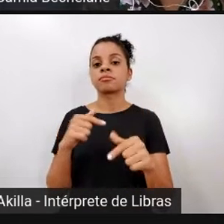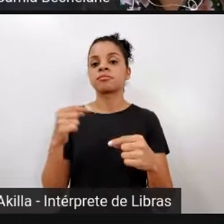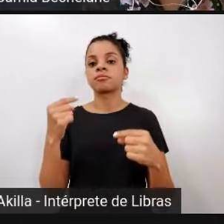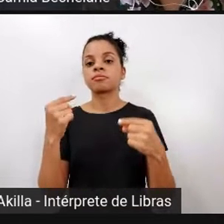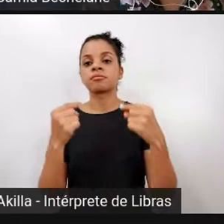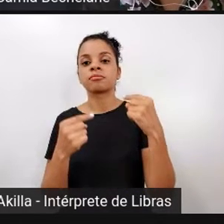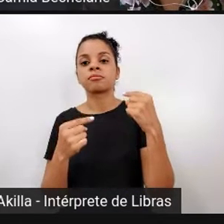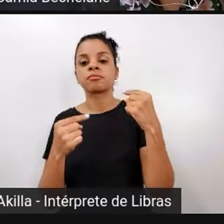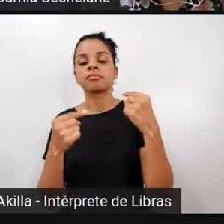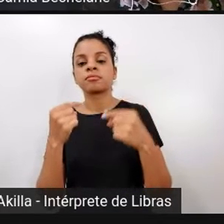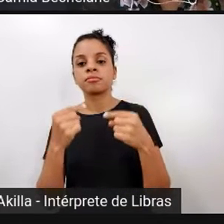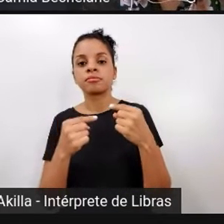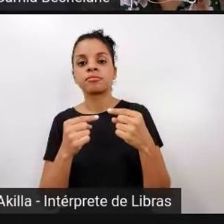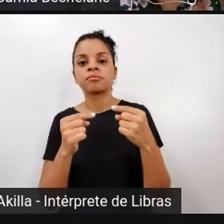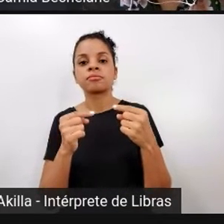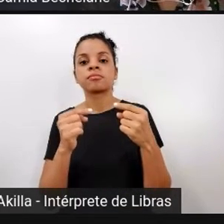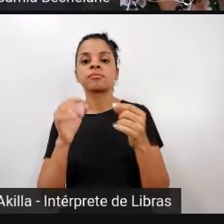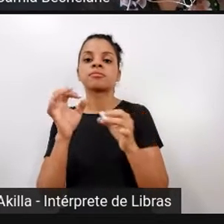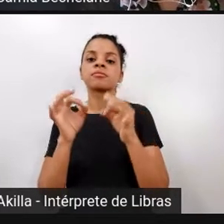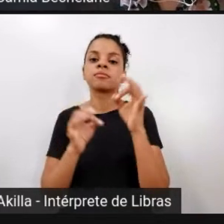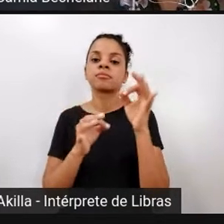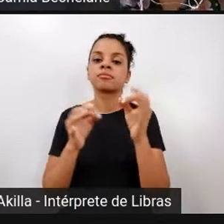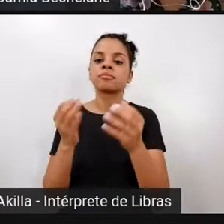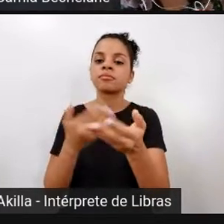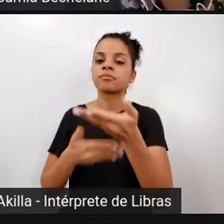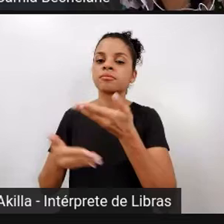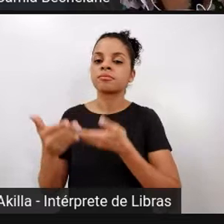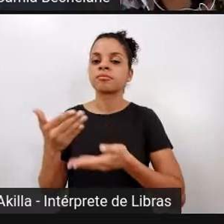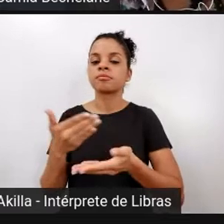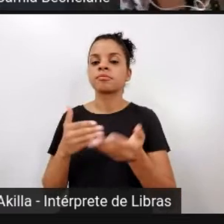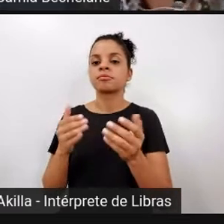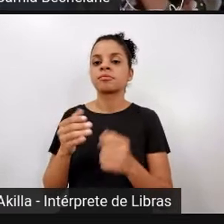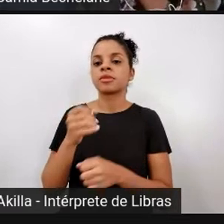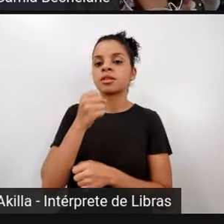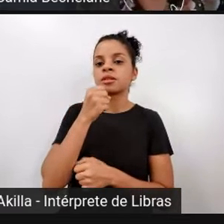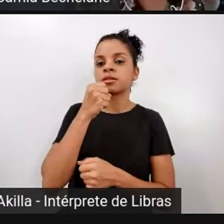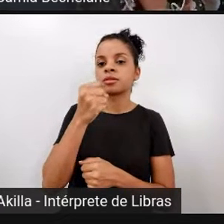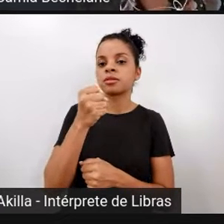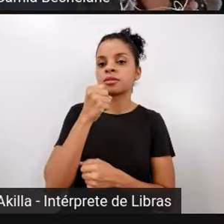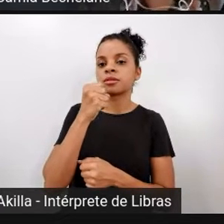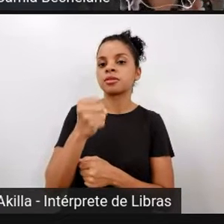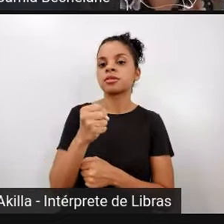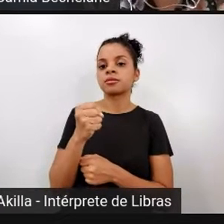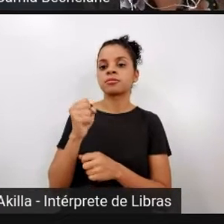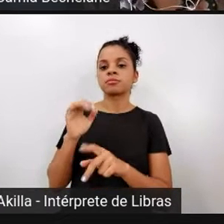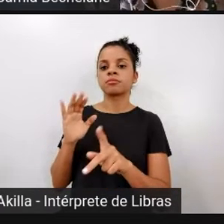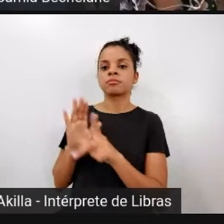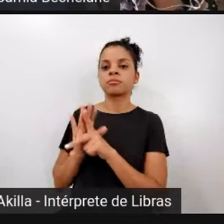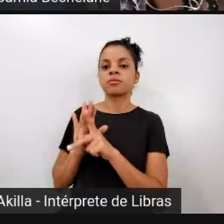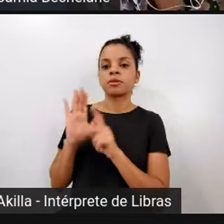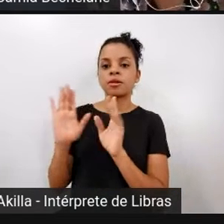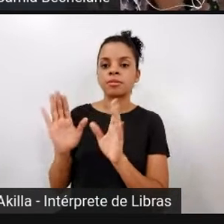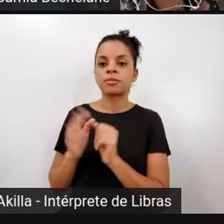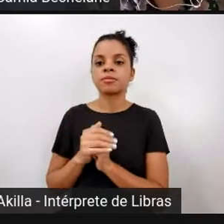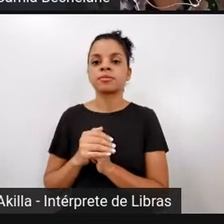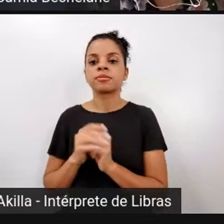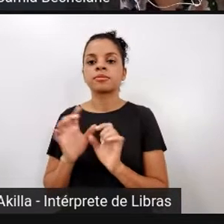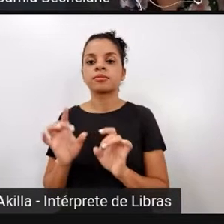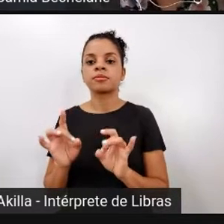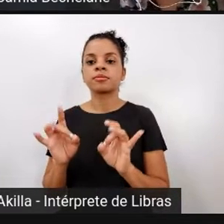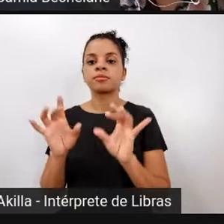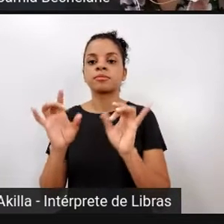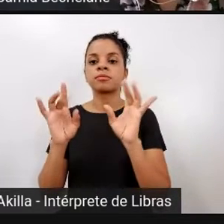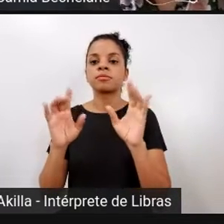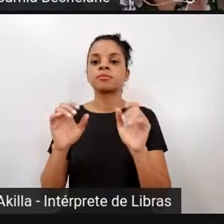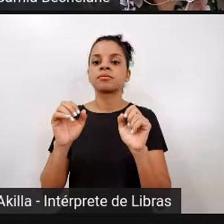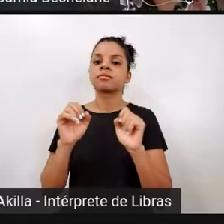independente, feito especificamente pela revista Asmina e pelo portal Alma Preta, que talvez alguns de vocês aqui